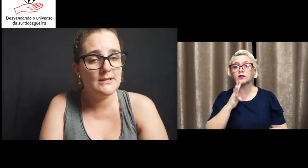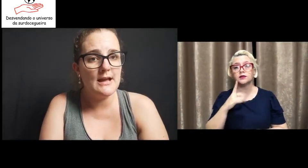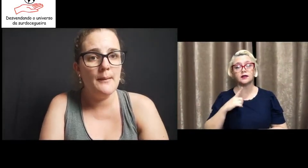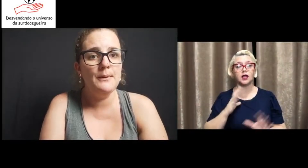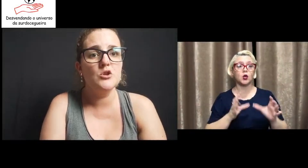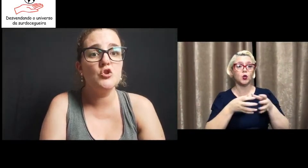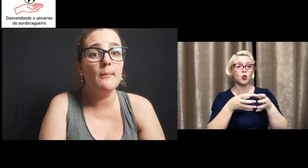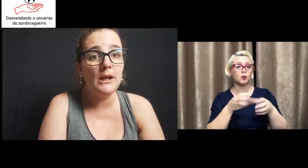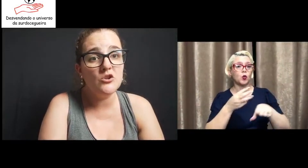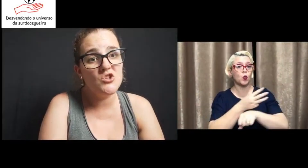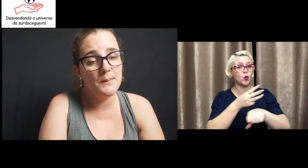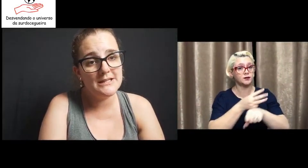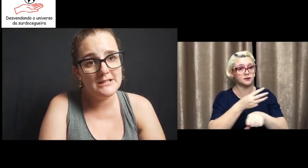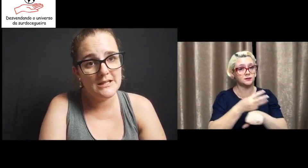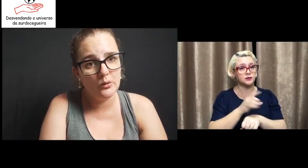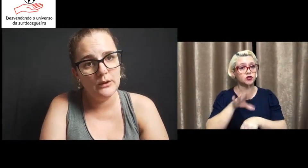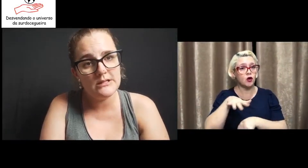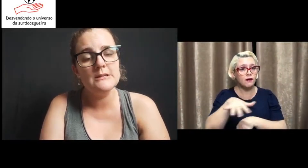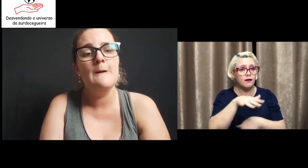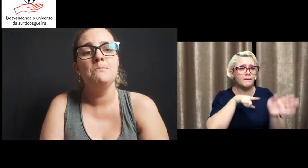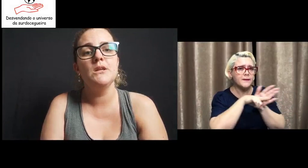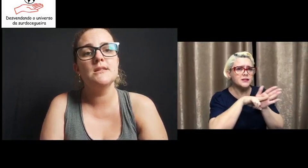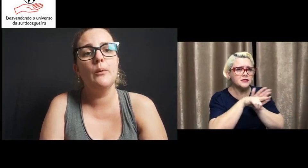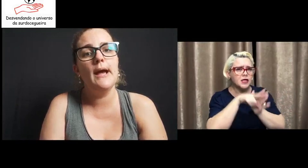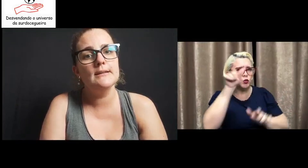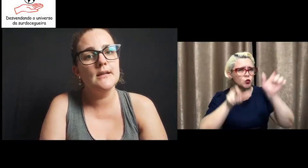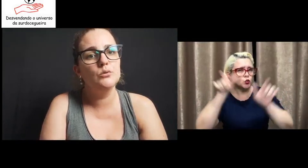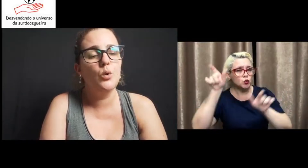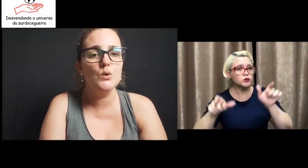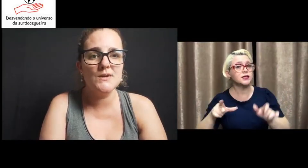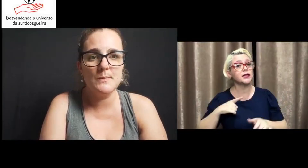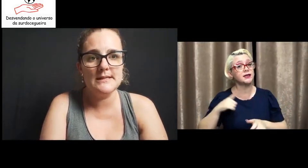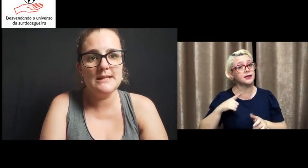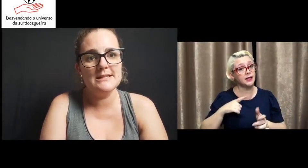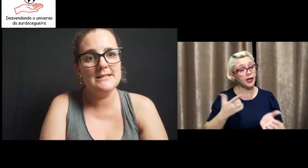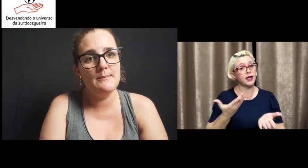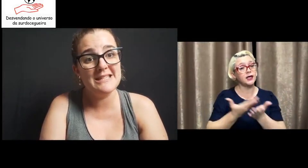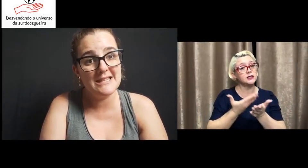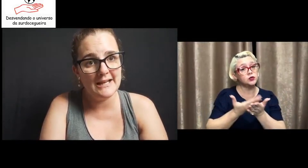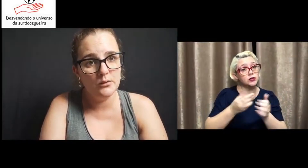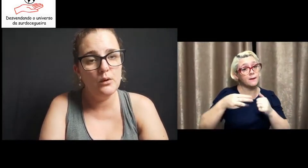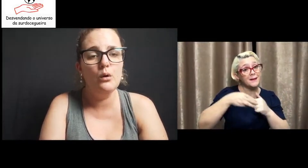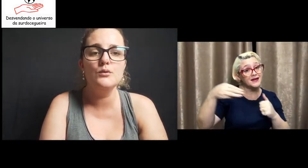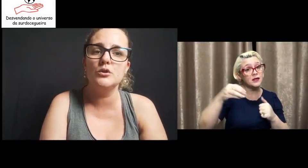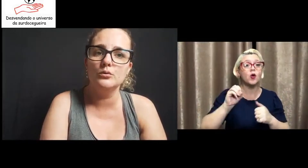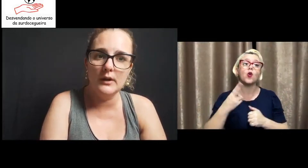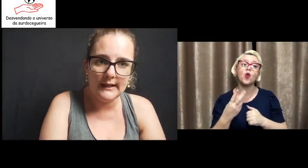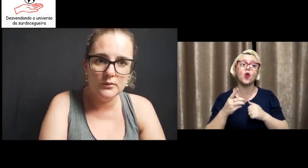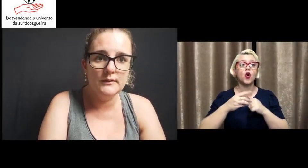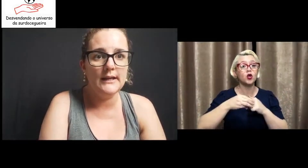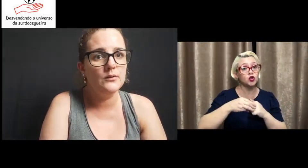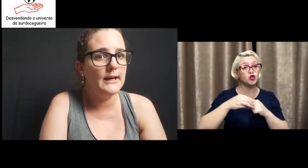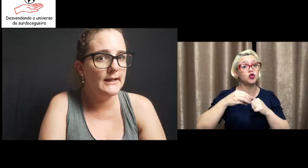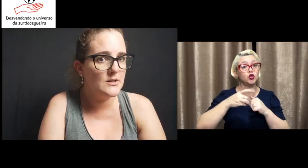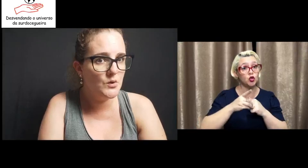grupo no WhatsApp somente de pesquisadores que estão realizando ou suas pesquisas de mestrado ou de